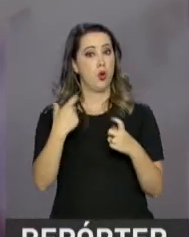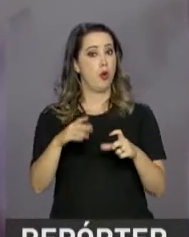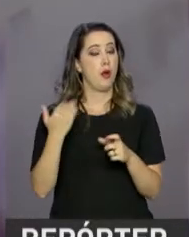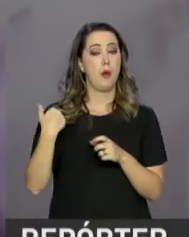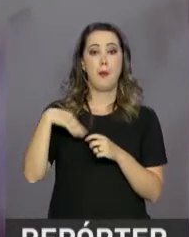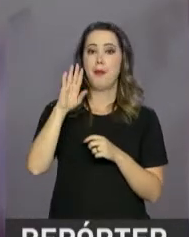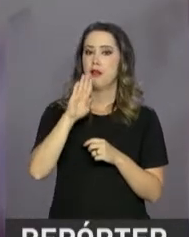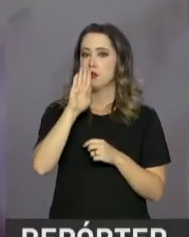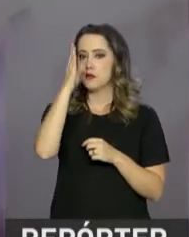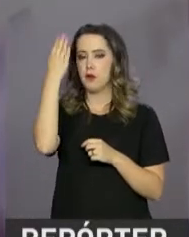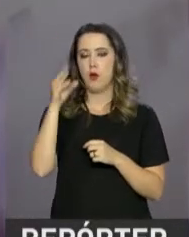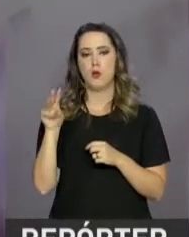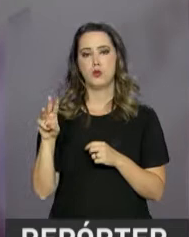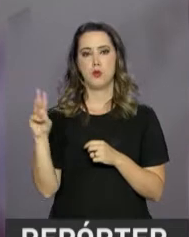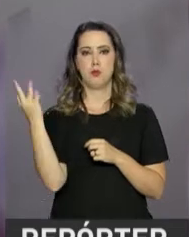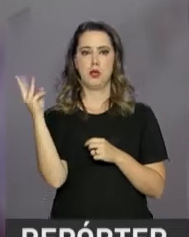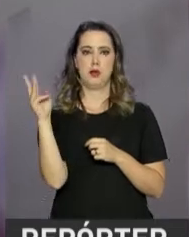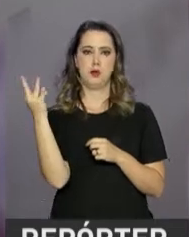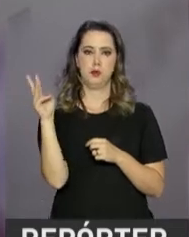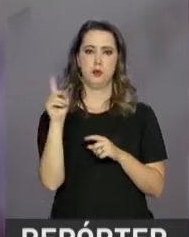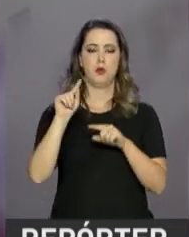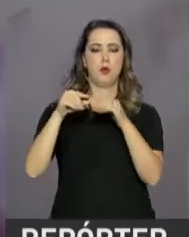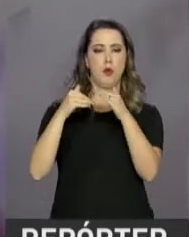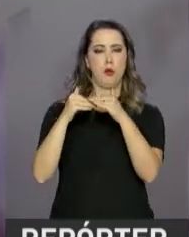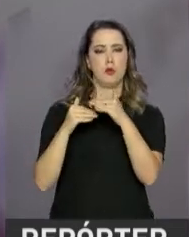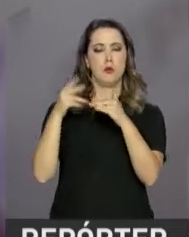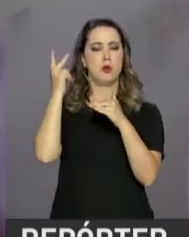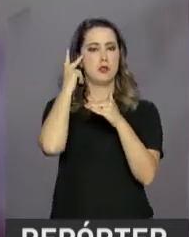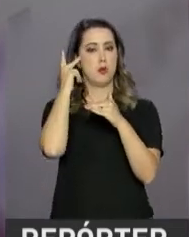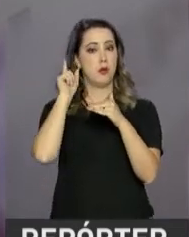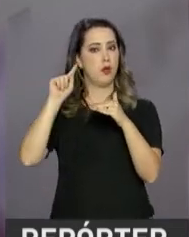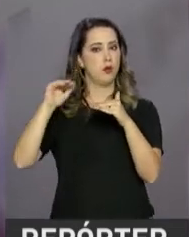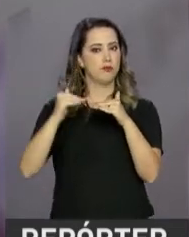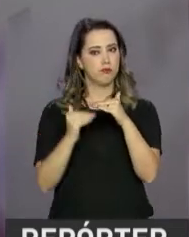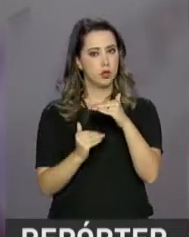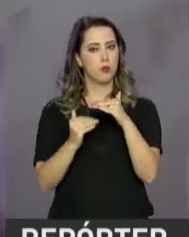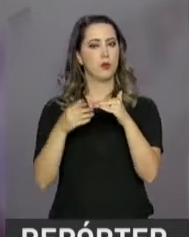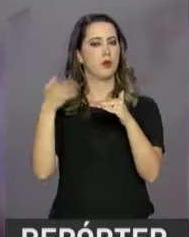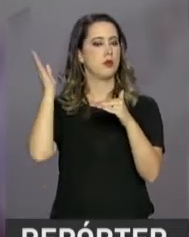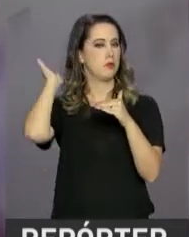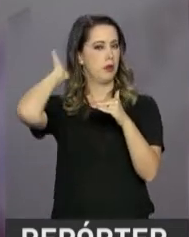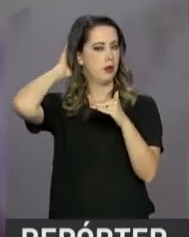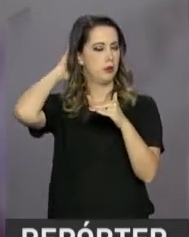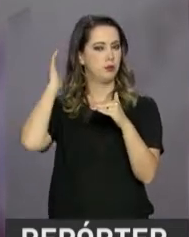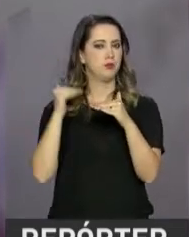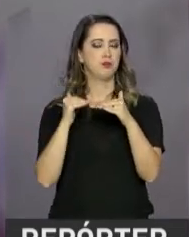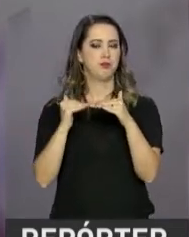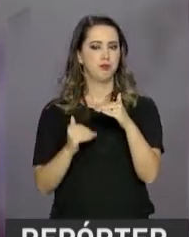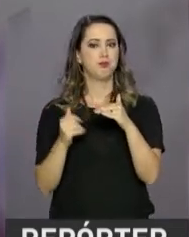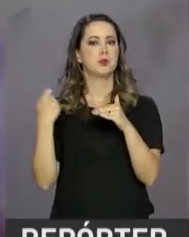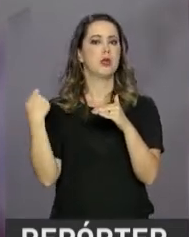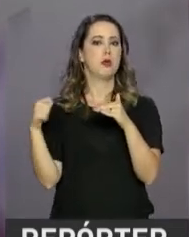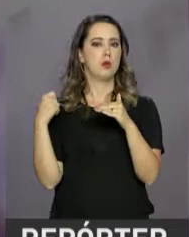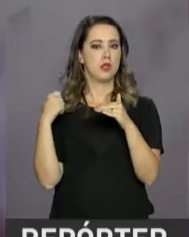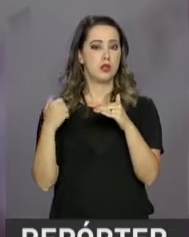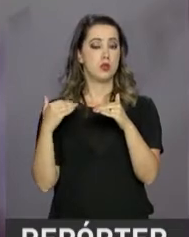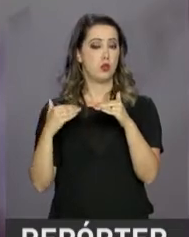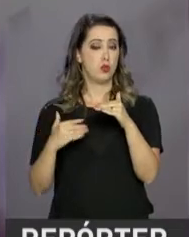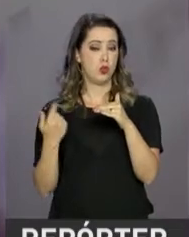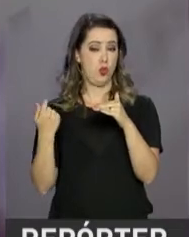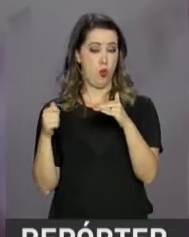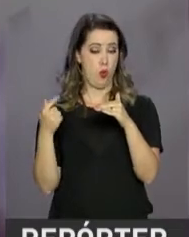fraudes descobertas seguidos de são paulo e pará logo depois vem nesta ordem rio grande do sul goiás